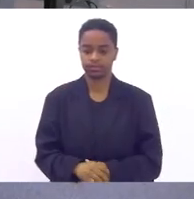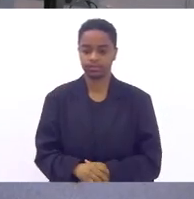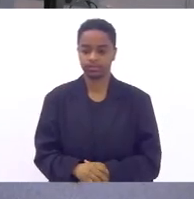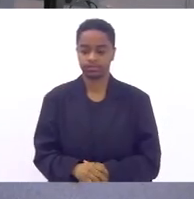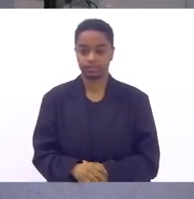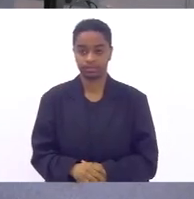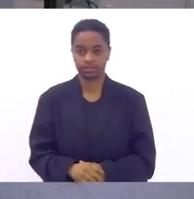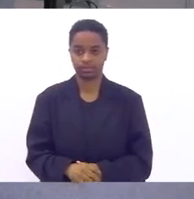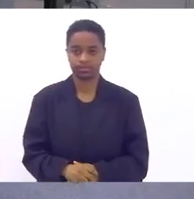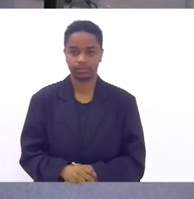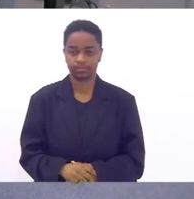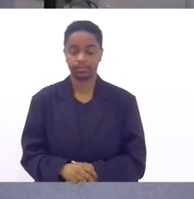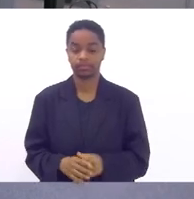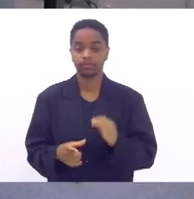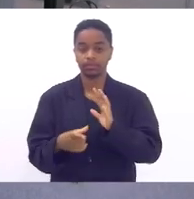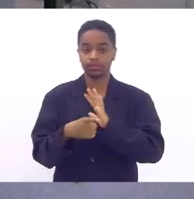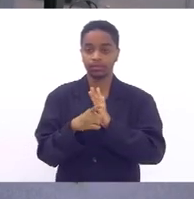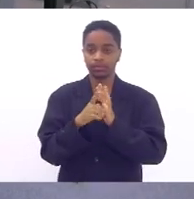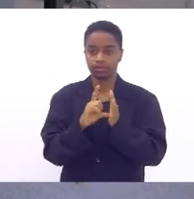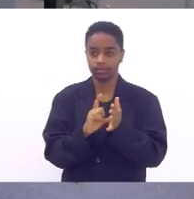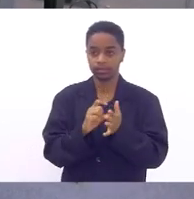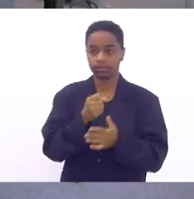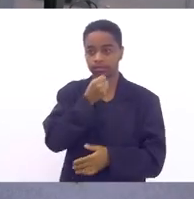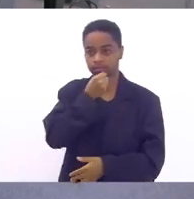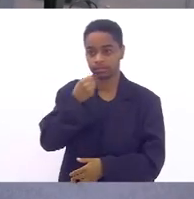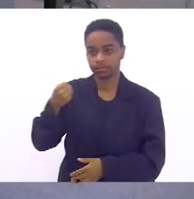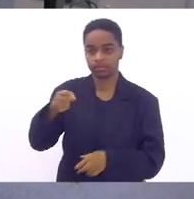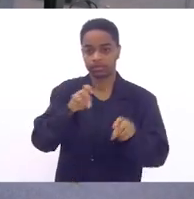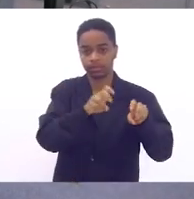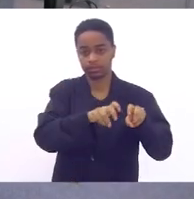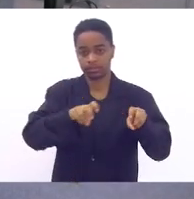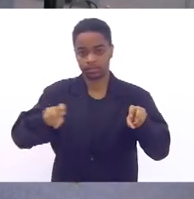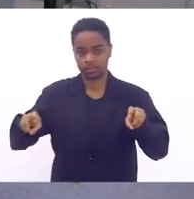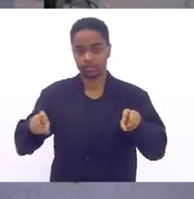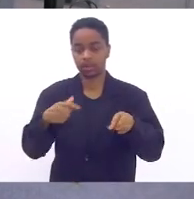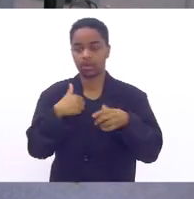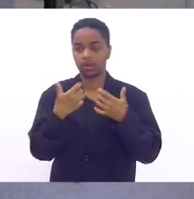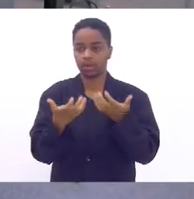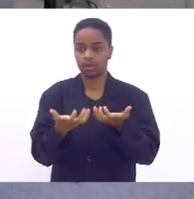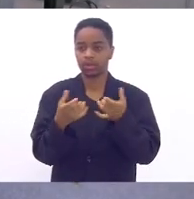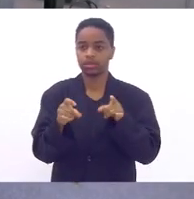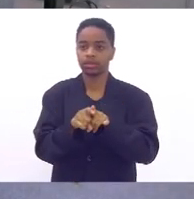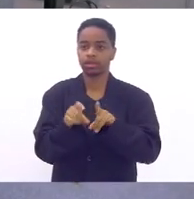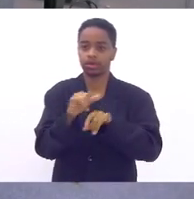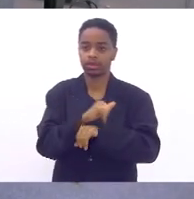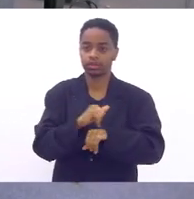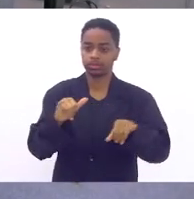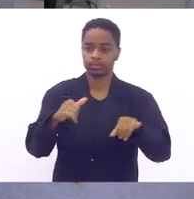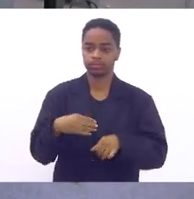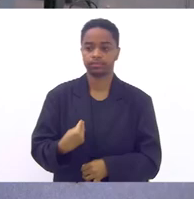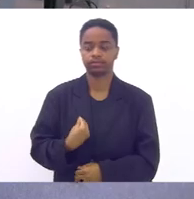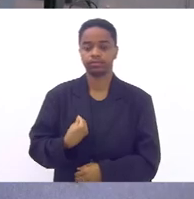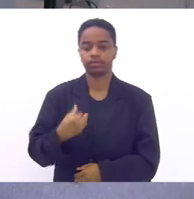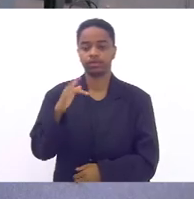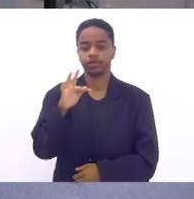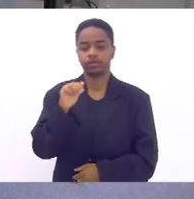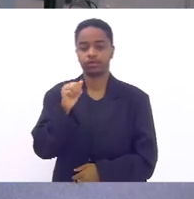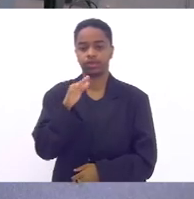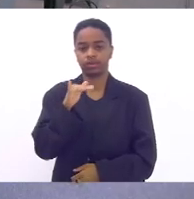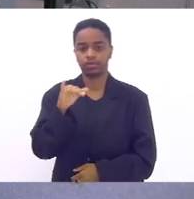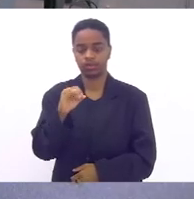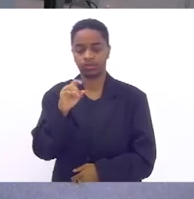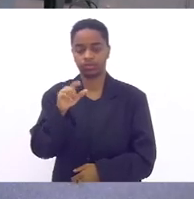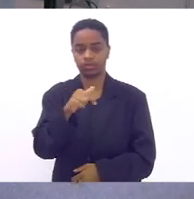antes de passar a palavra aqui pros componentes da mesa queria também anunciar a presença do Senor Fábio picano que é